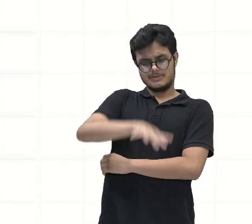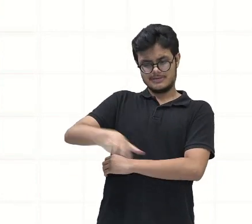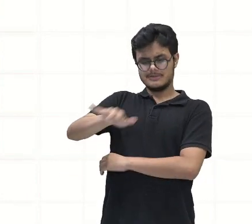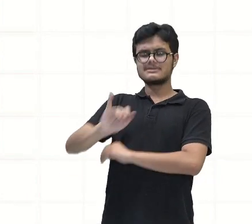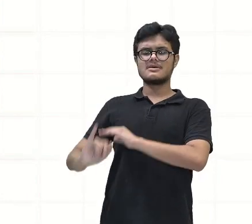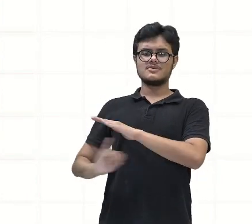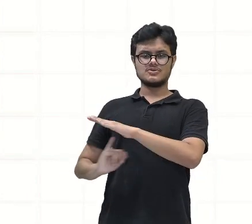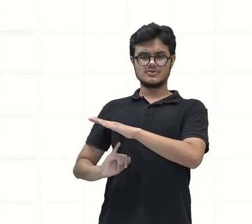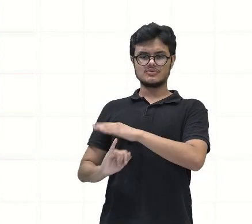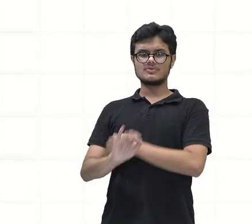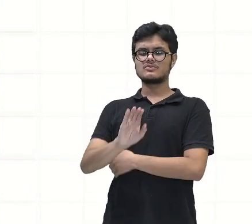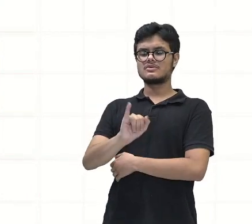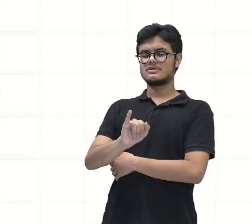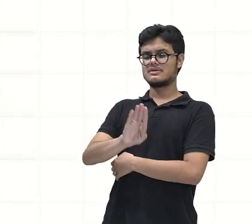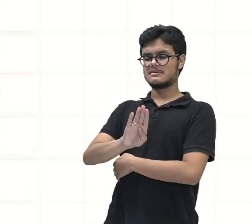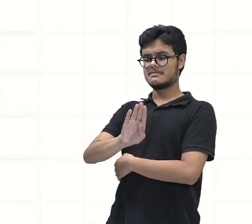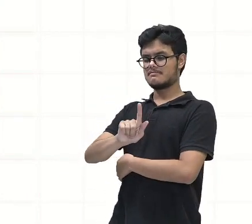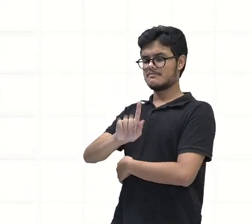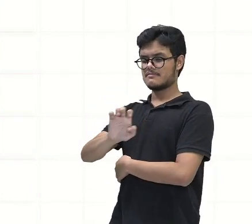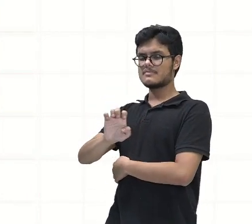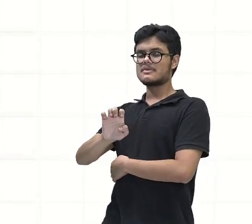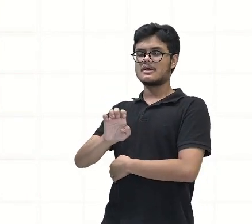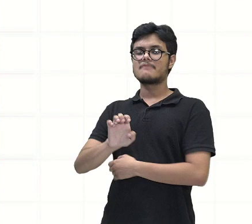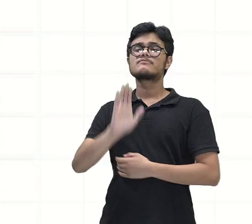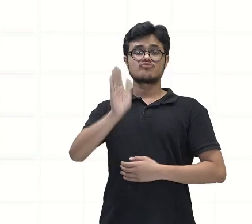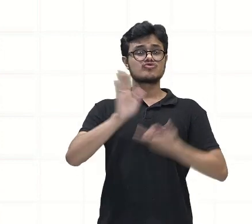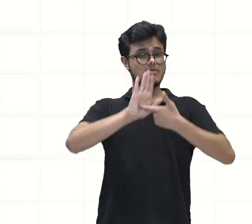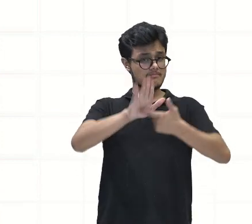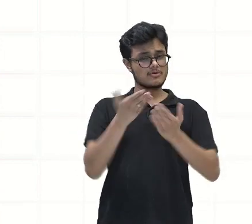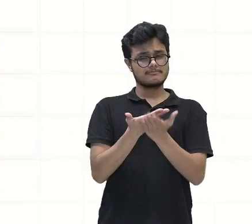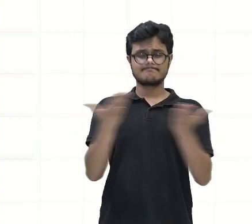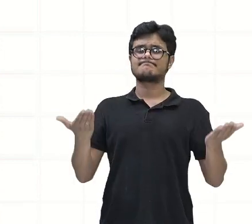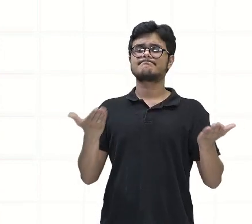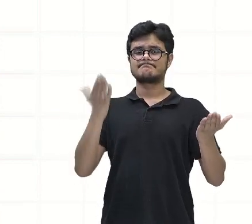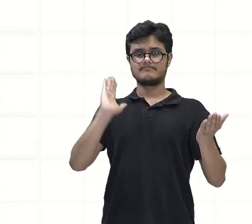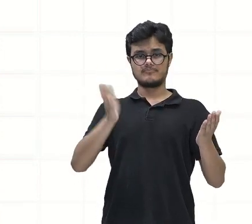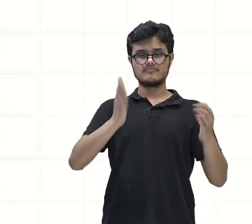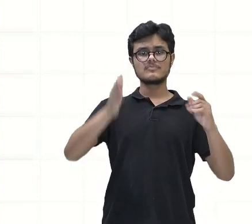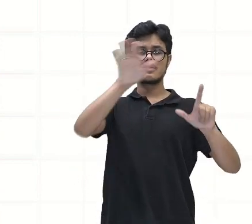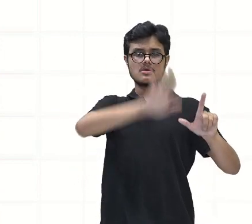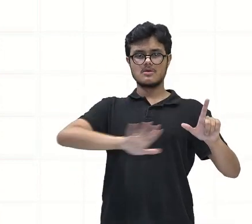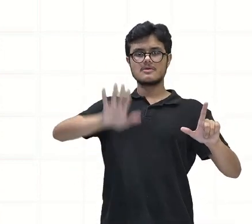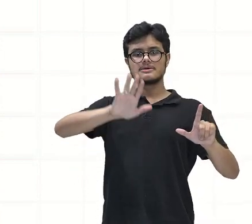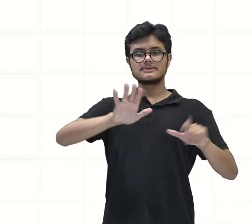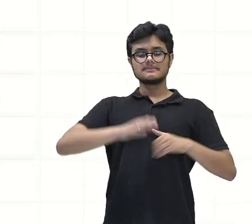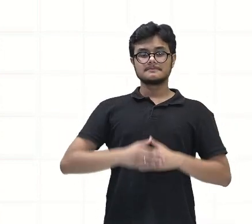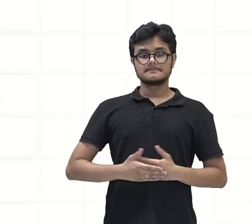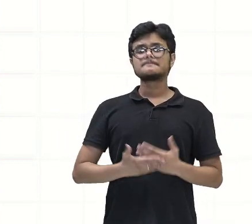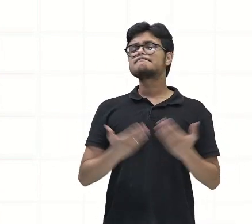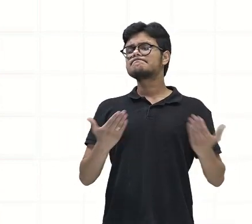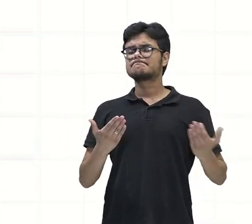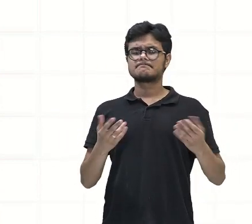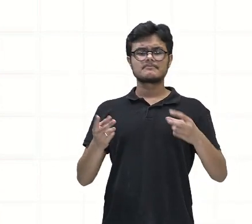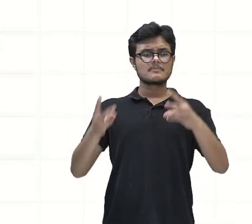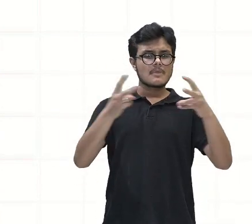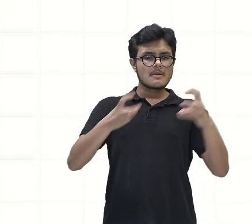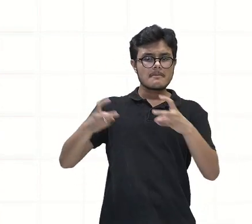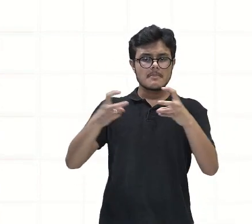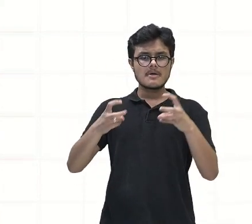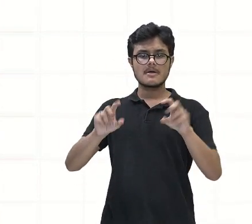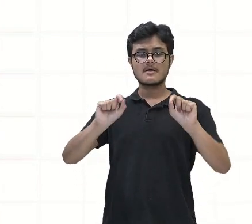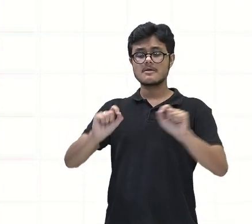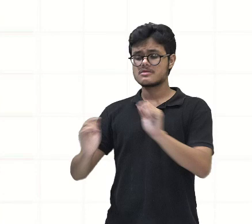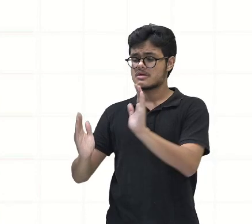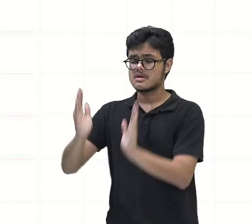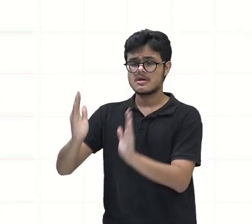IBGE da mesma forma como eu mostrei no primeiro mapa para vocês tá E aí a gente pode observar aqui